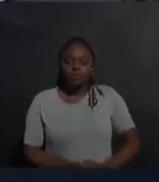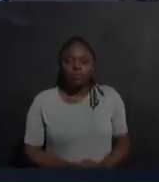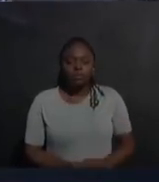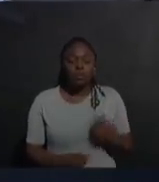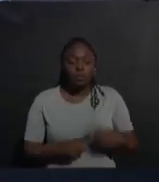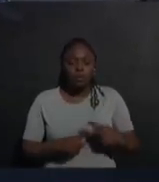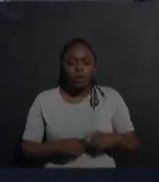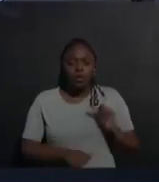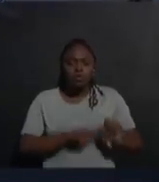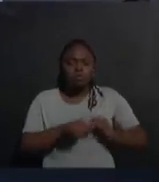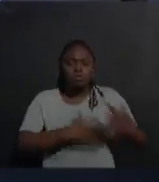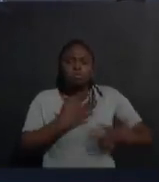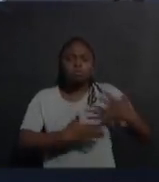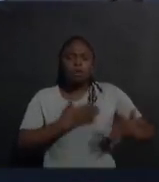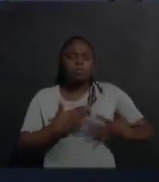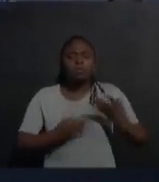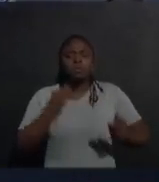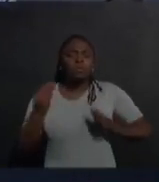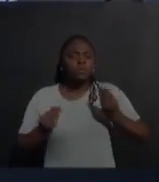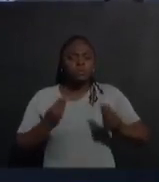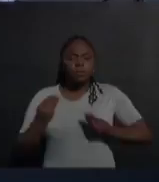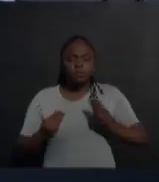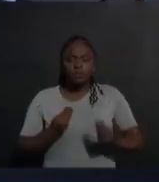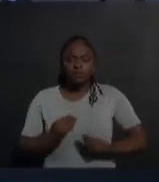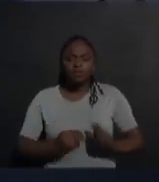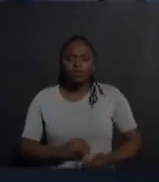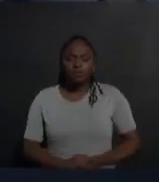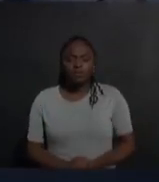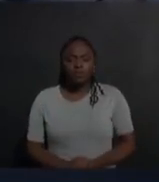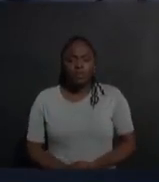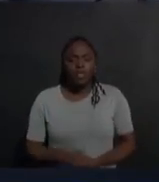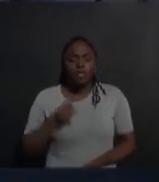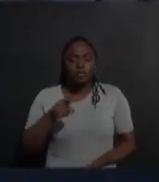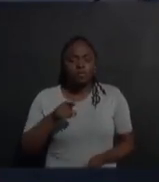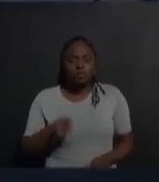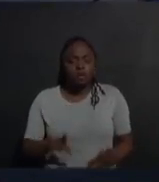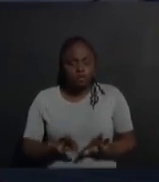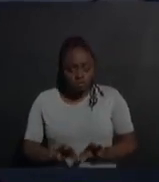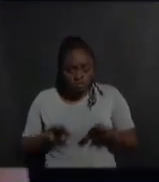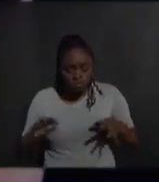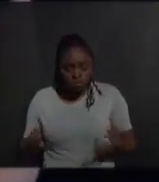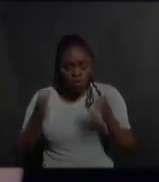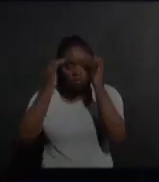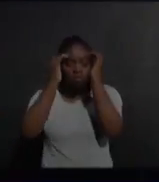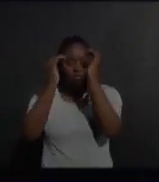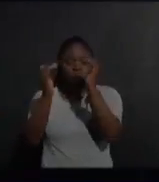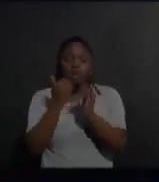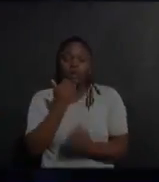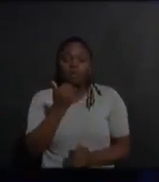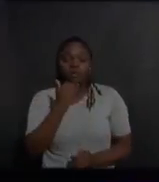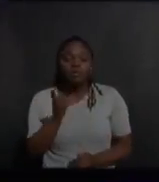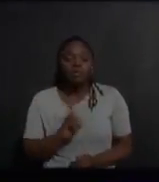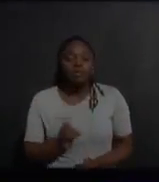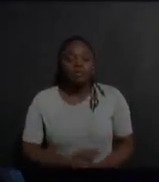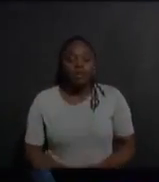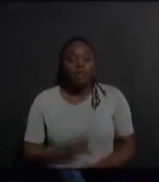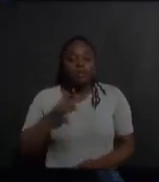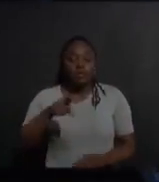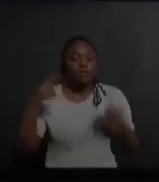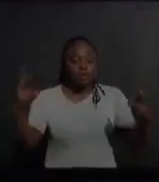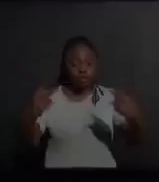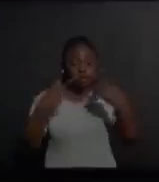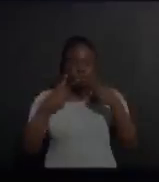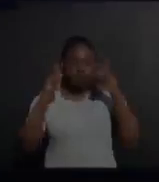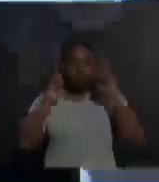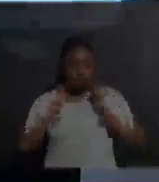Que avivamento do inferno é esse que você tem? Que você não se submete a ninguém. Vocês estão olhando para um cara que